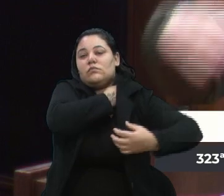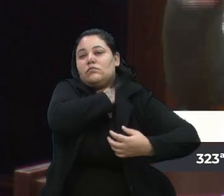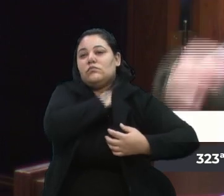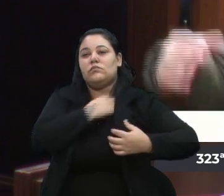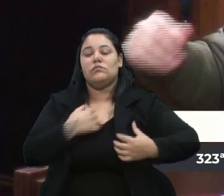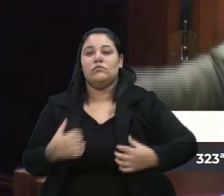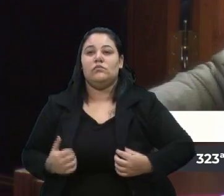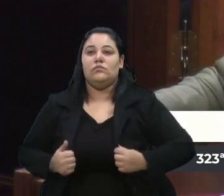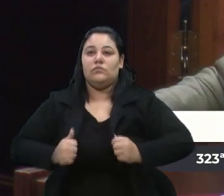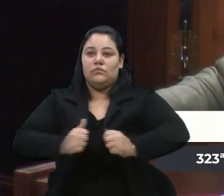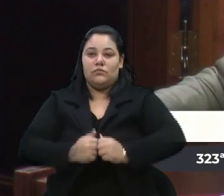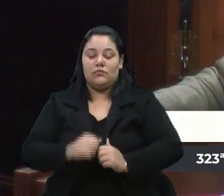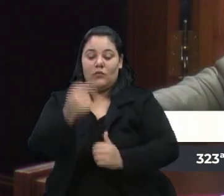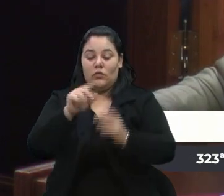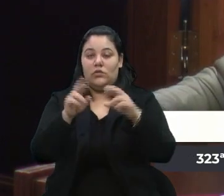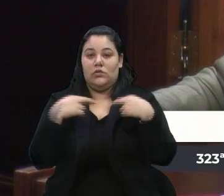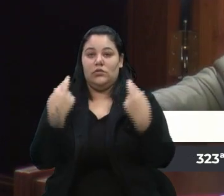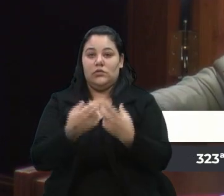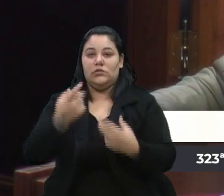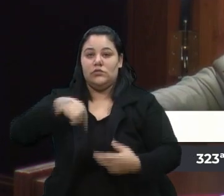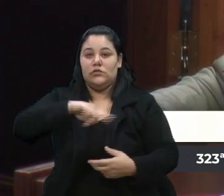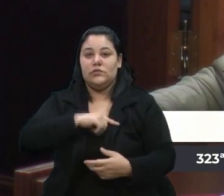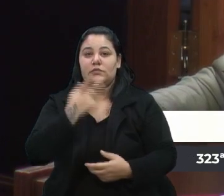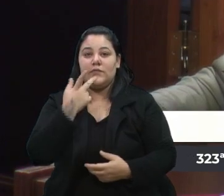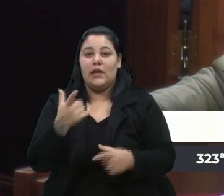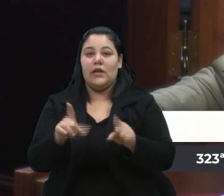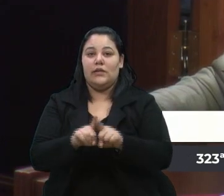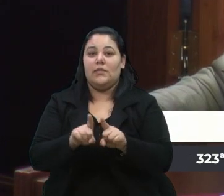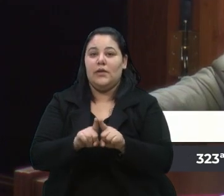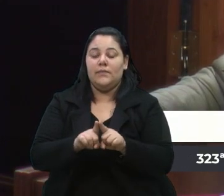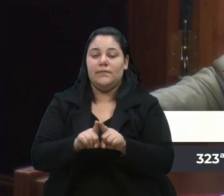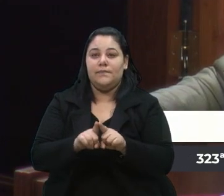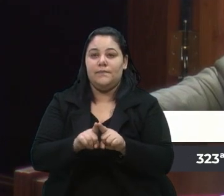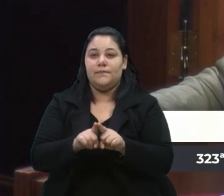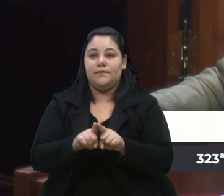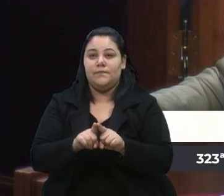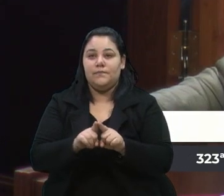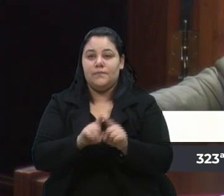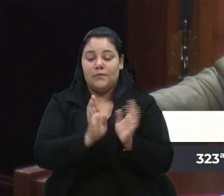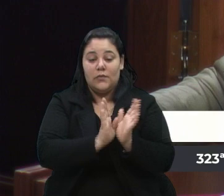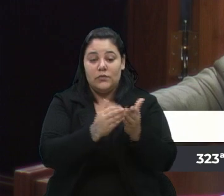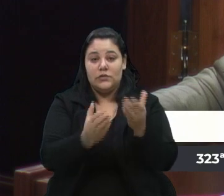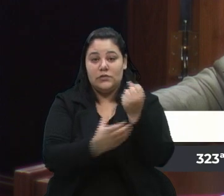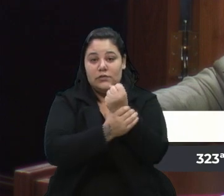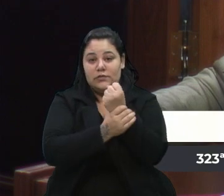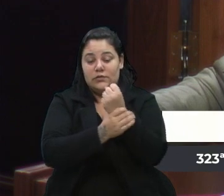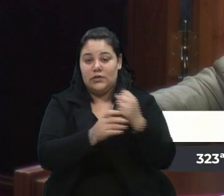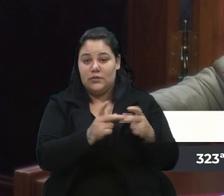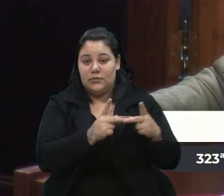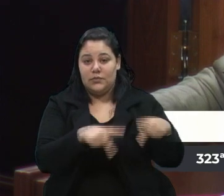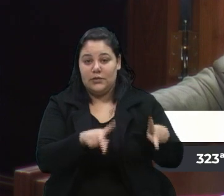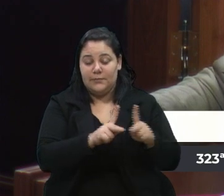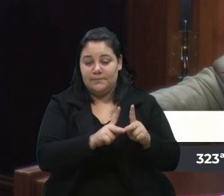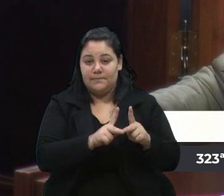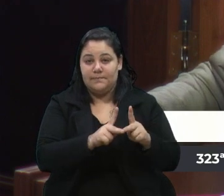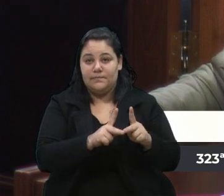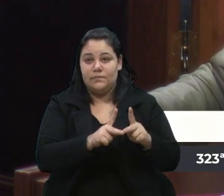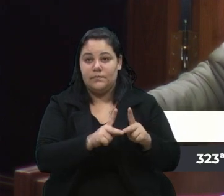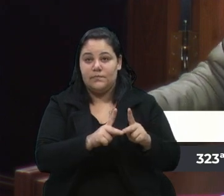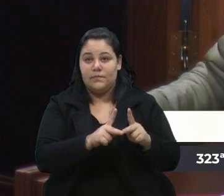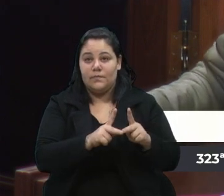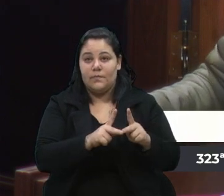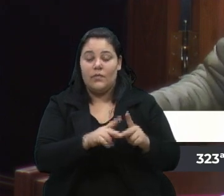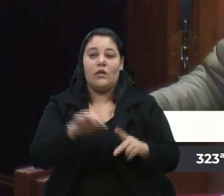outra reunião que a gente vai trazer para comissão de segurança pública E